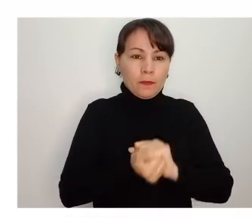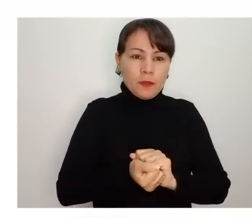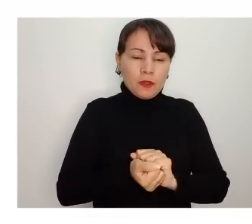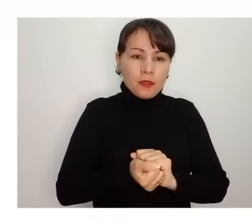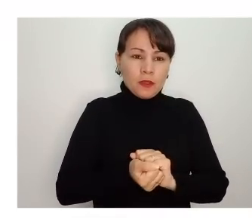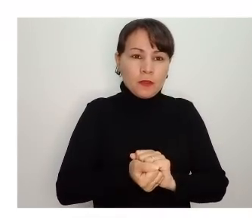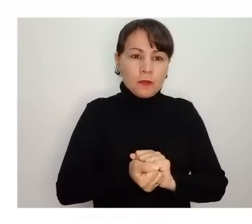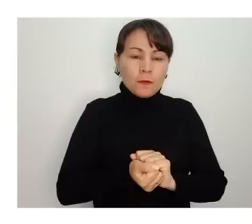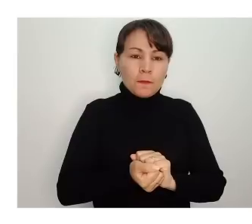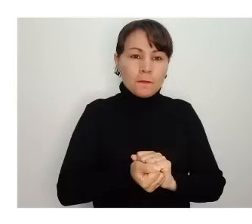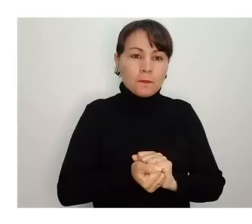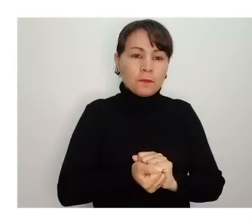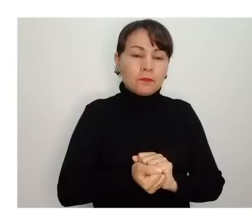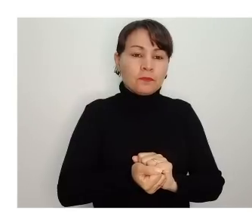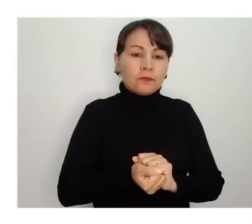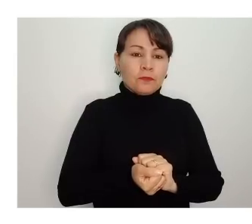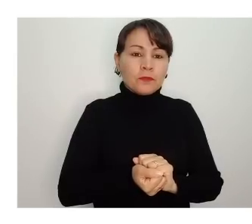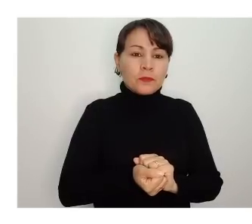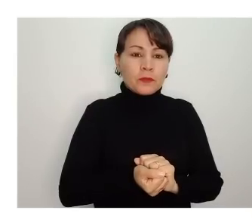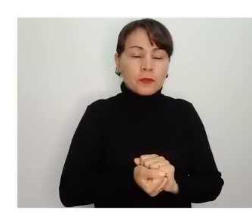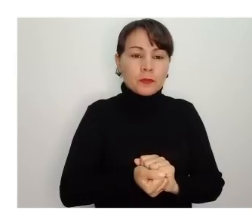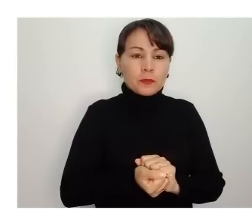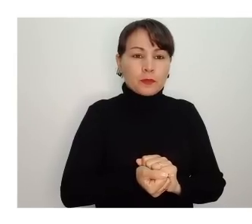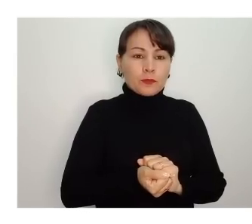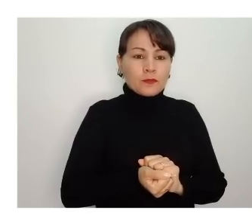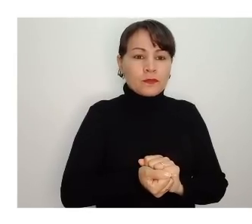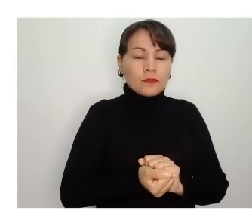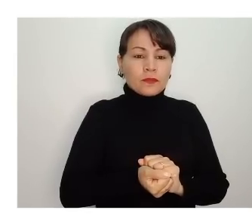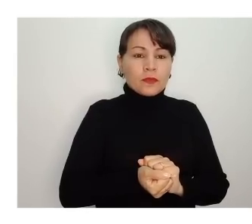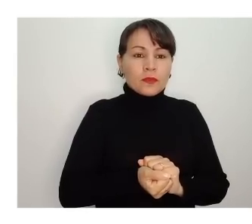dendríticos, eles são